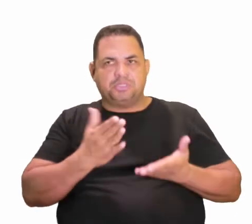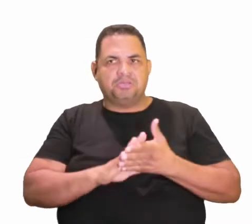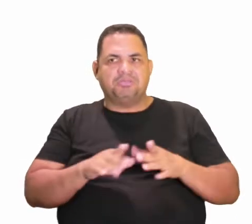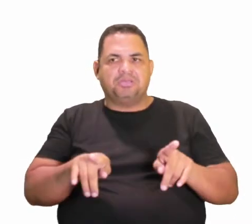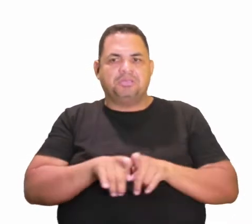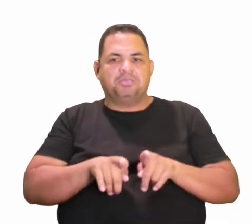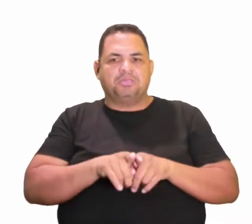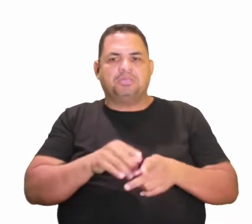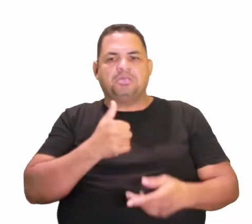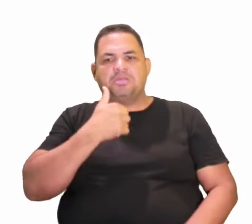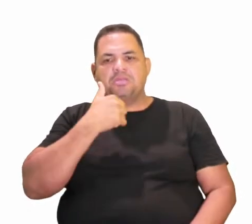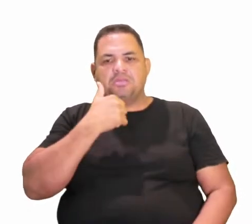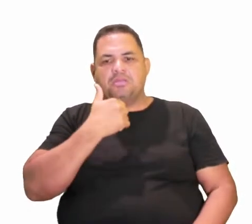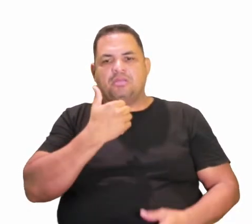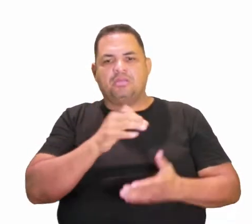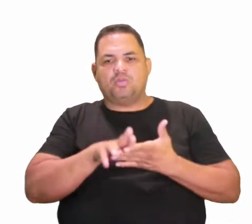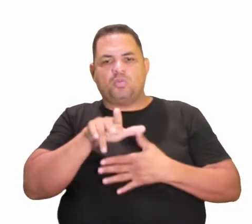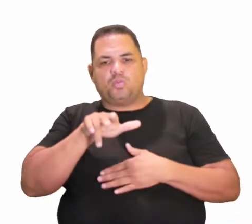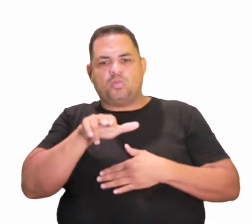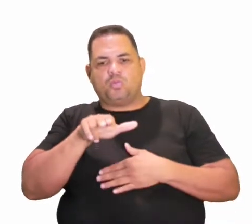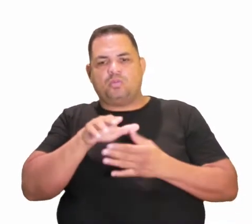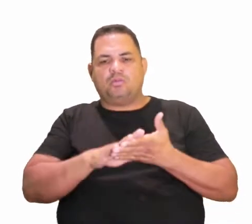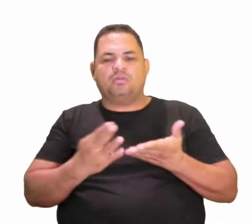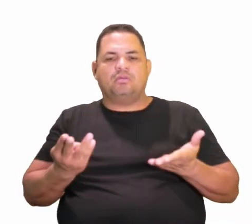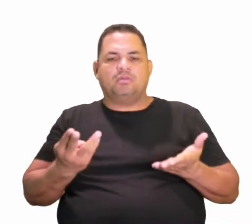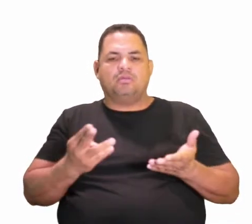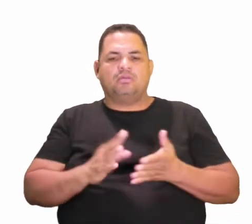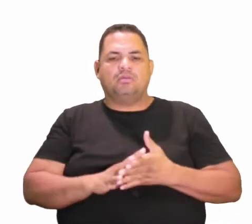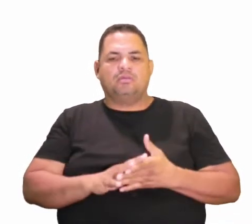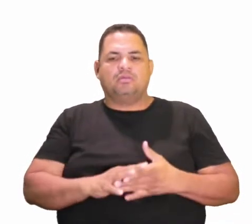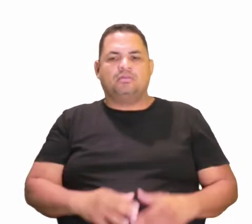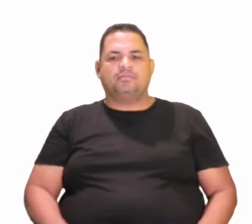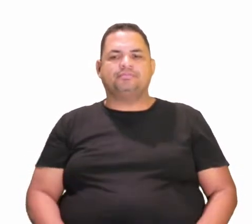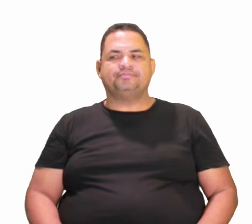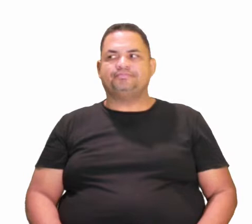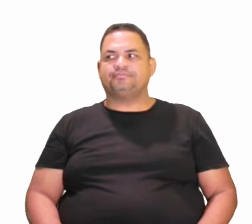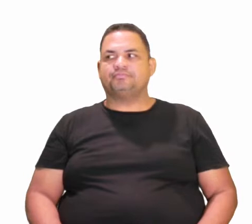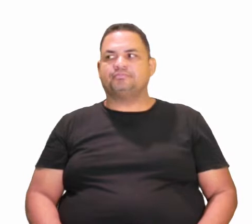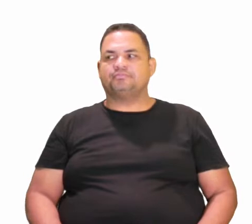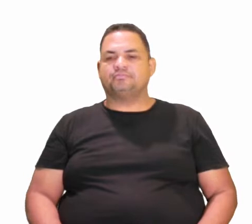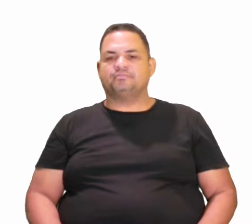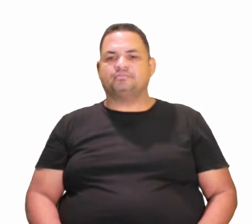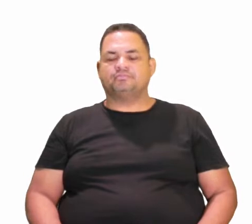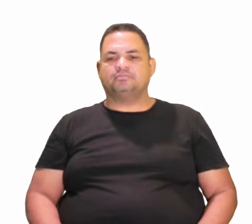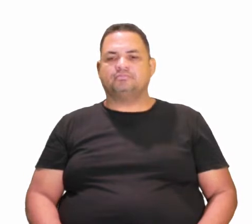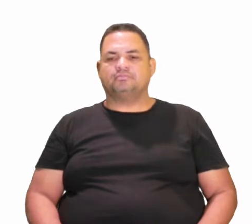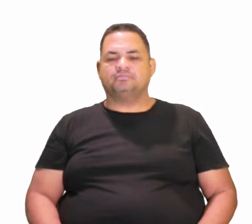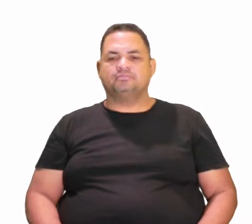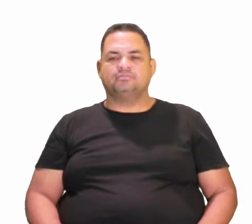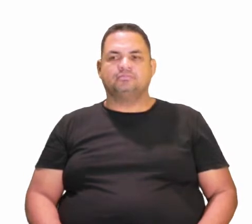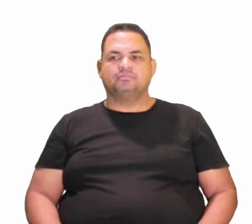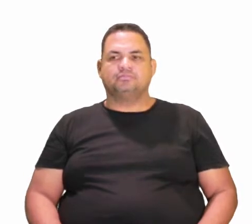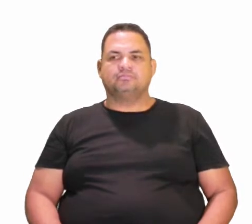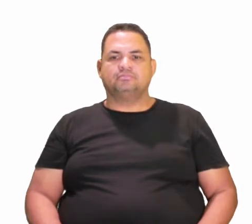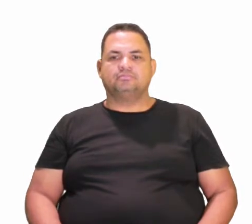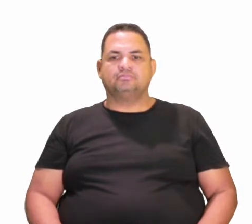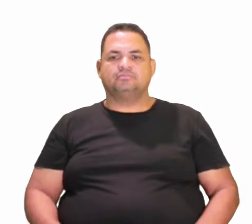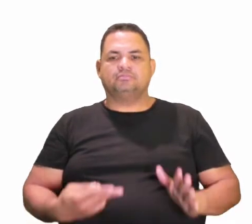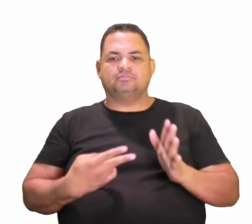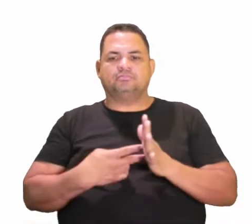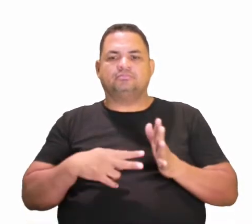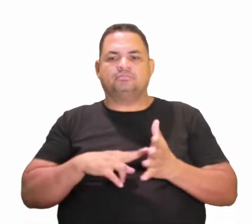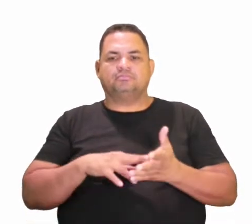meio também. Enfim, você junta tudo e fala siblings. Muito bem? These are my siblings, que